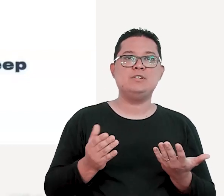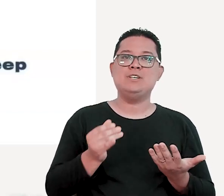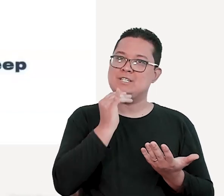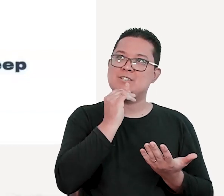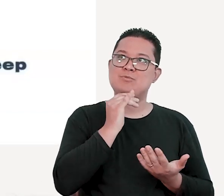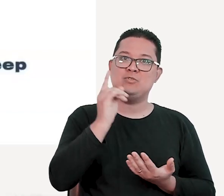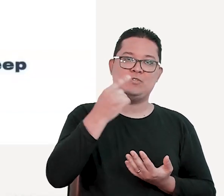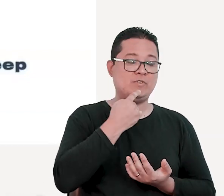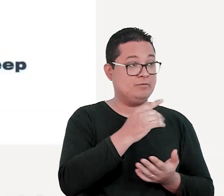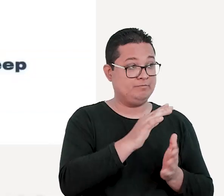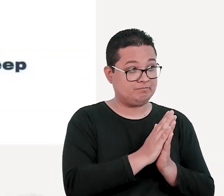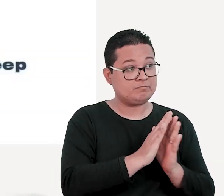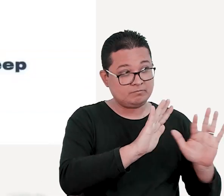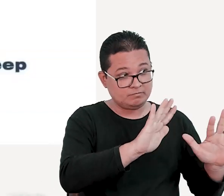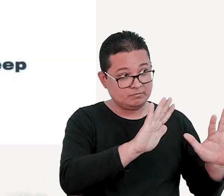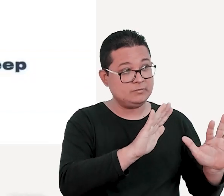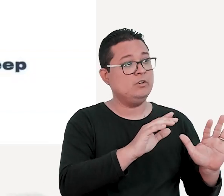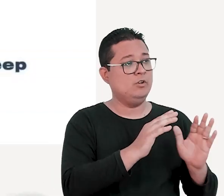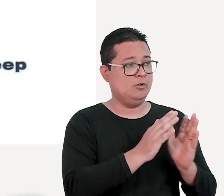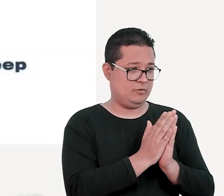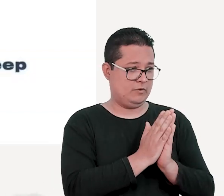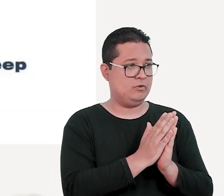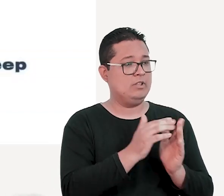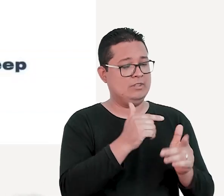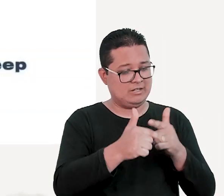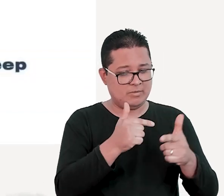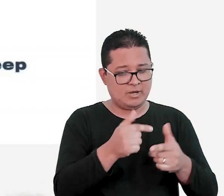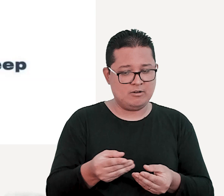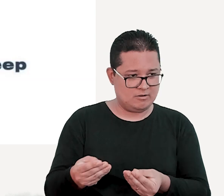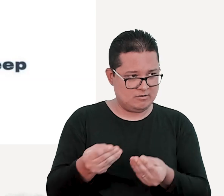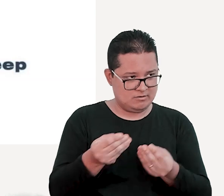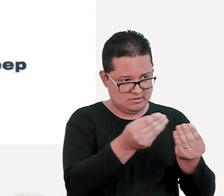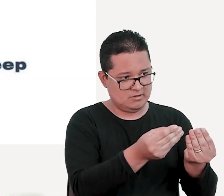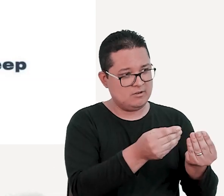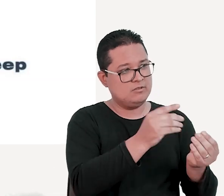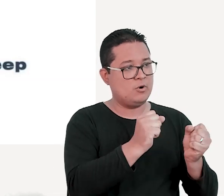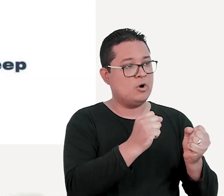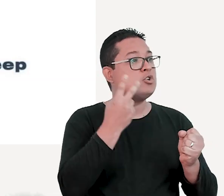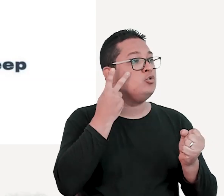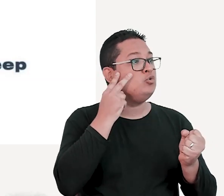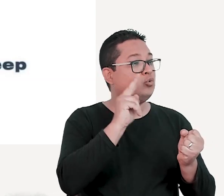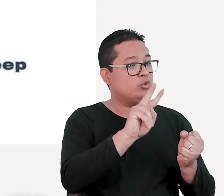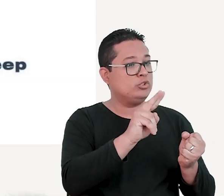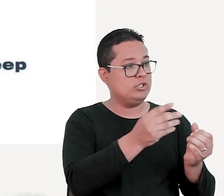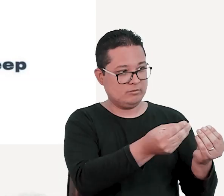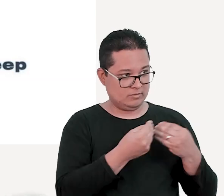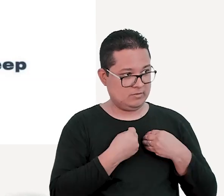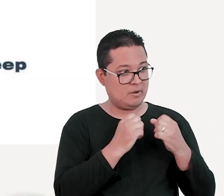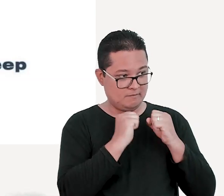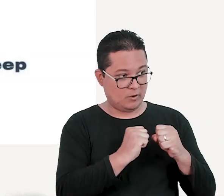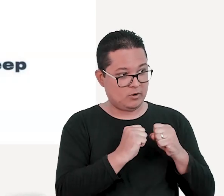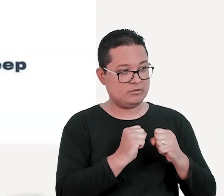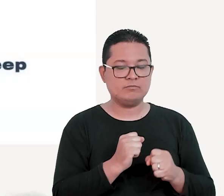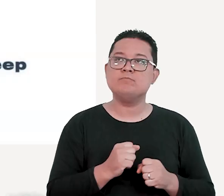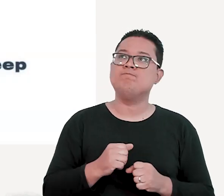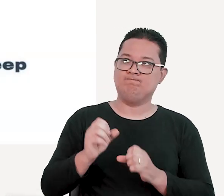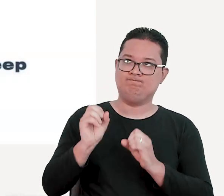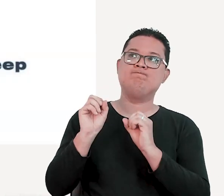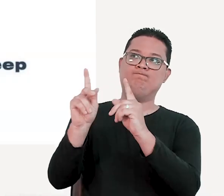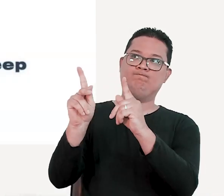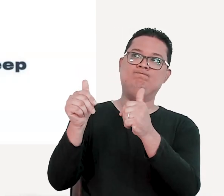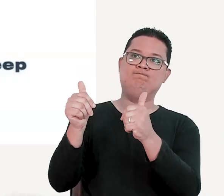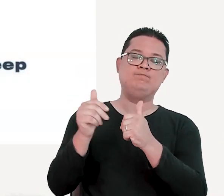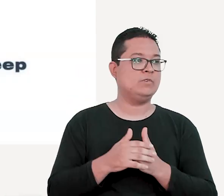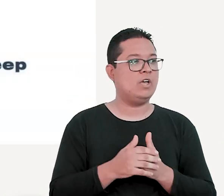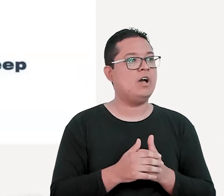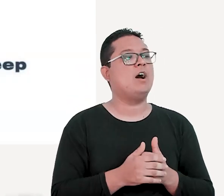vão realmente estar esperando para daqui 2 dias. Raras são as coisas para amanhã ou para o dia seguinte. Eles não gostam muito desse